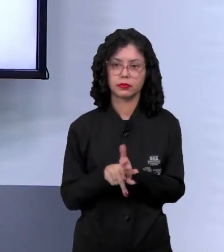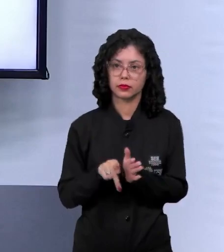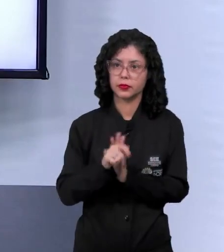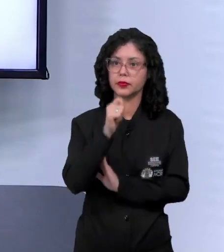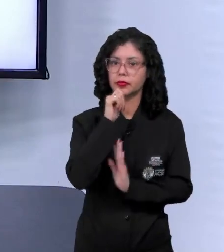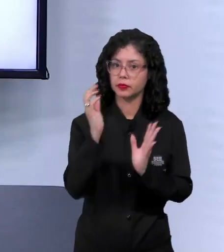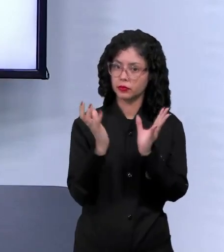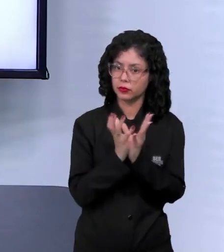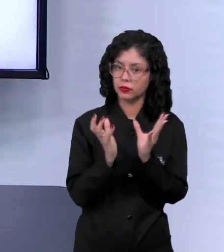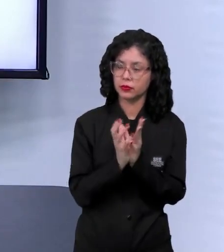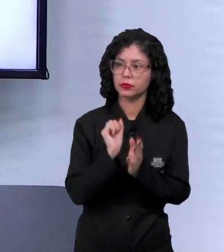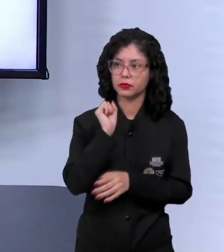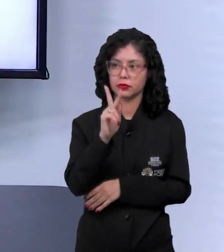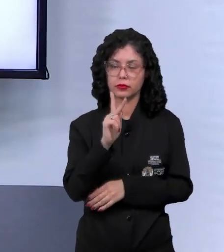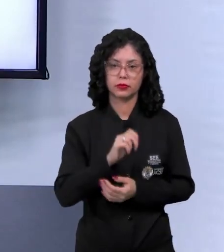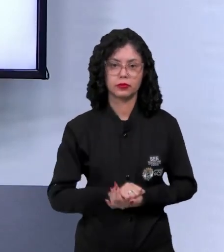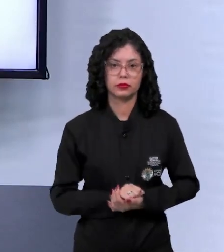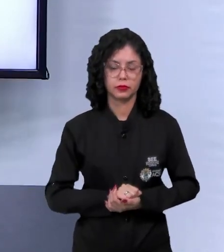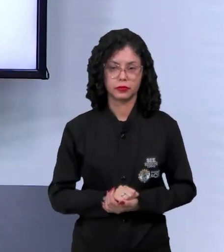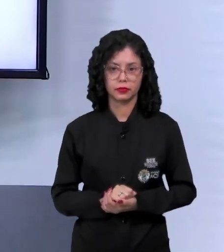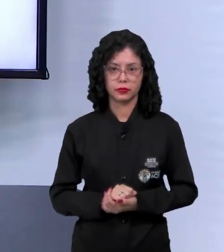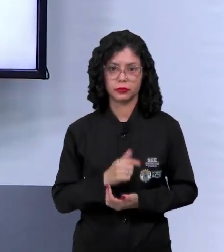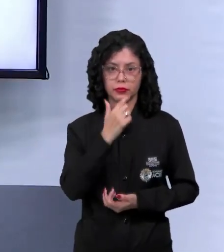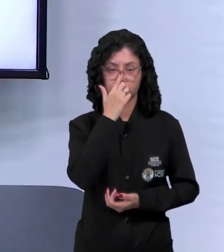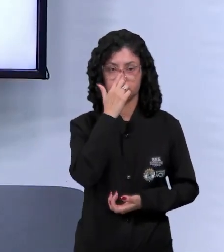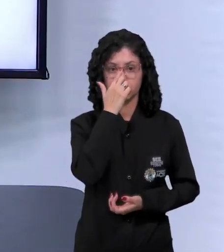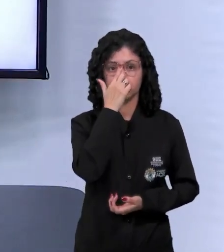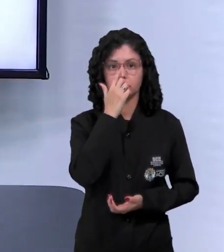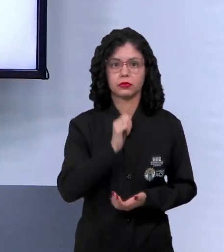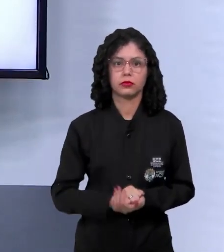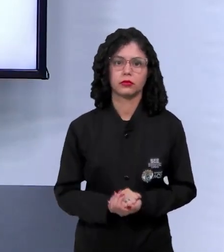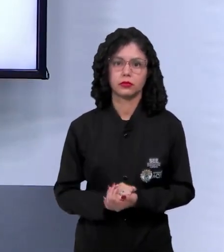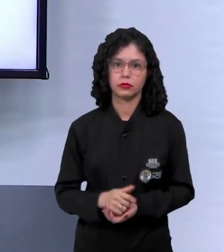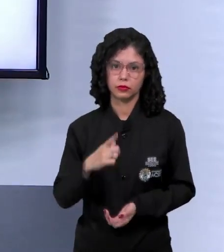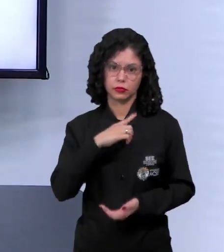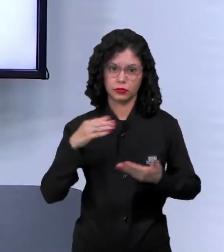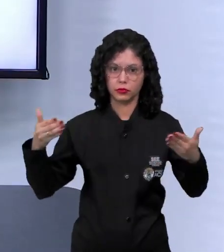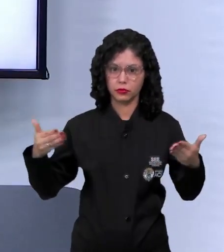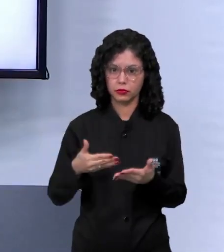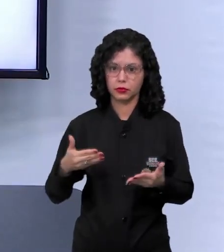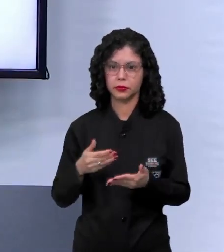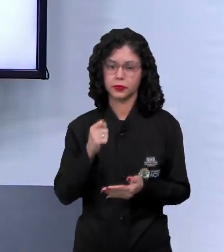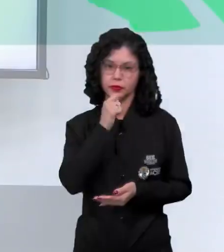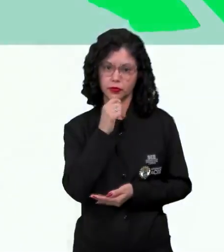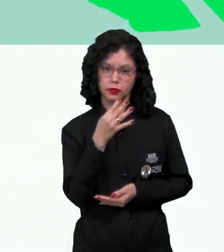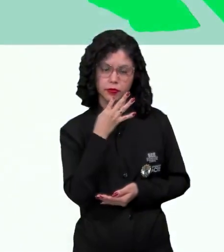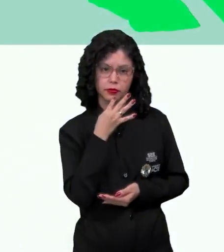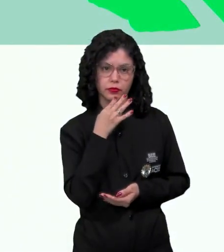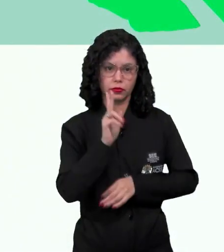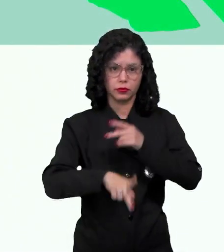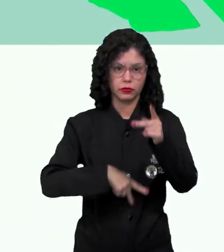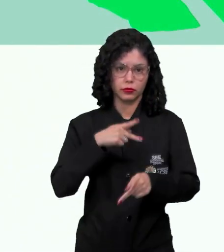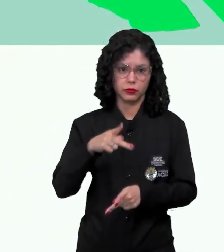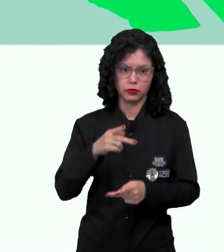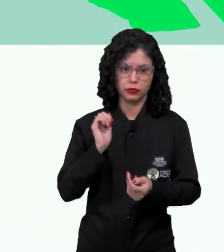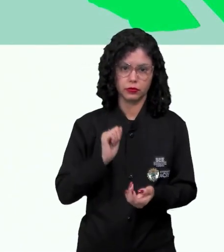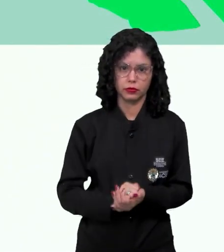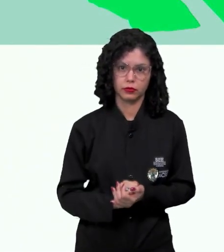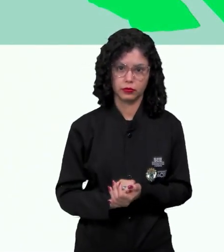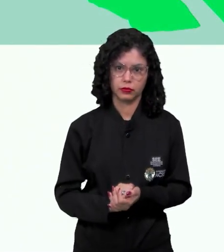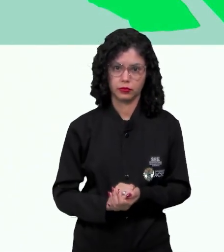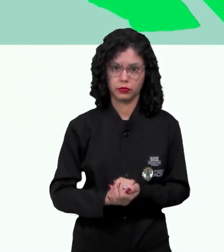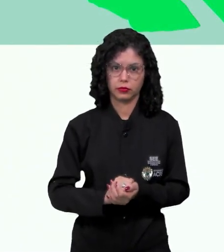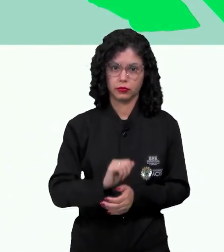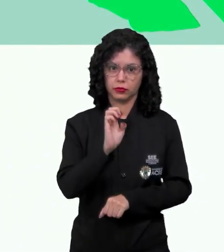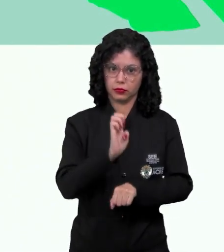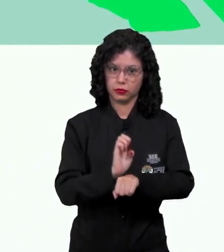o coletivo, certo? E agora nós vamos conhecer também essa cultura popular do nosso estado.